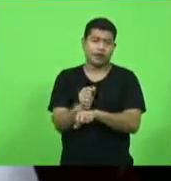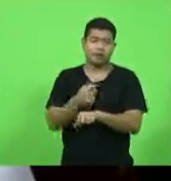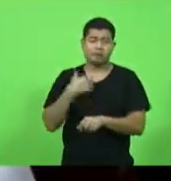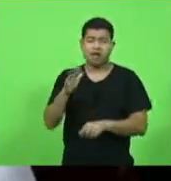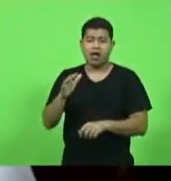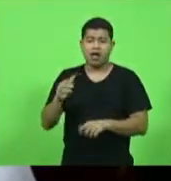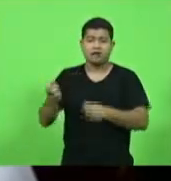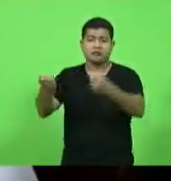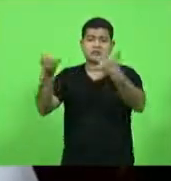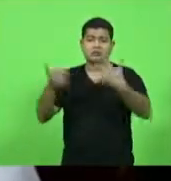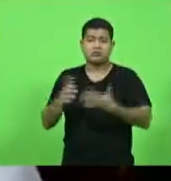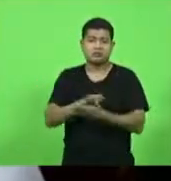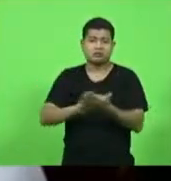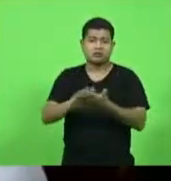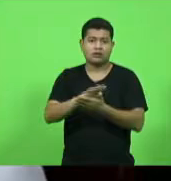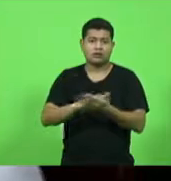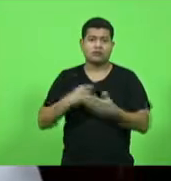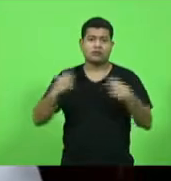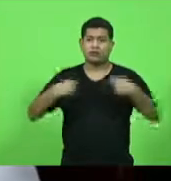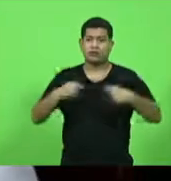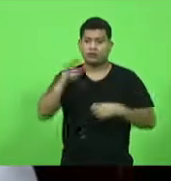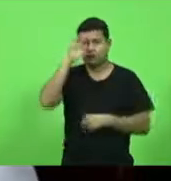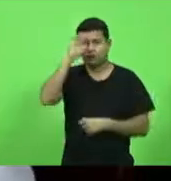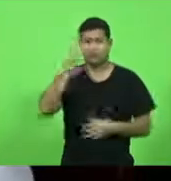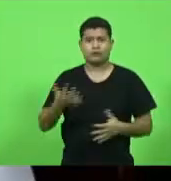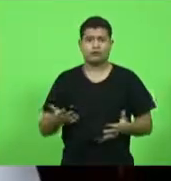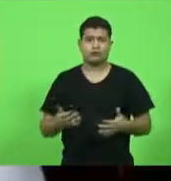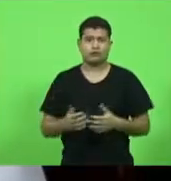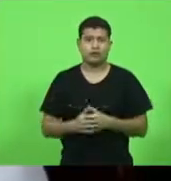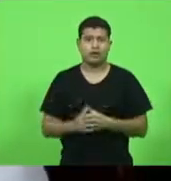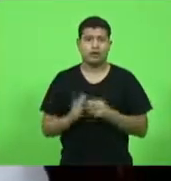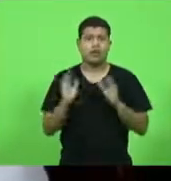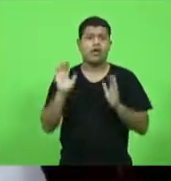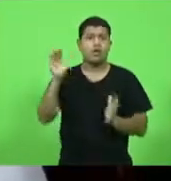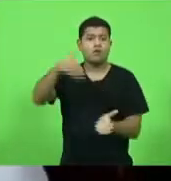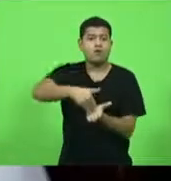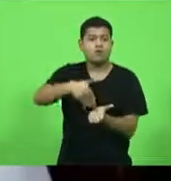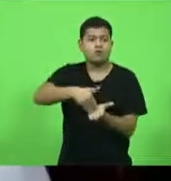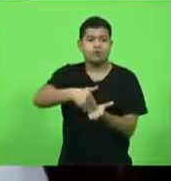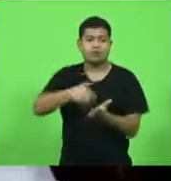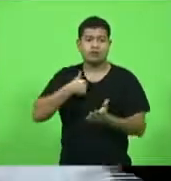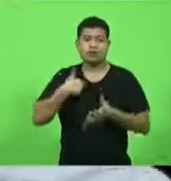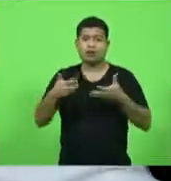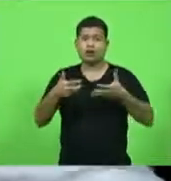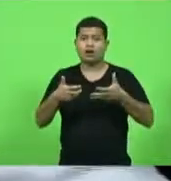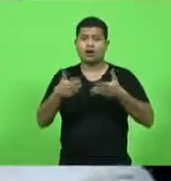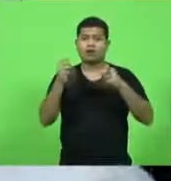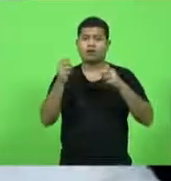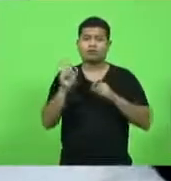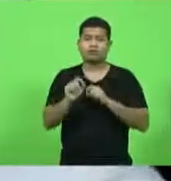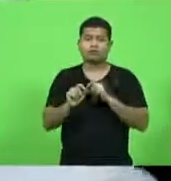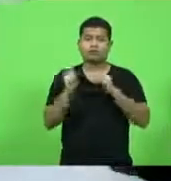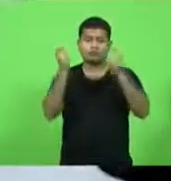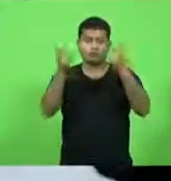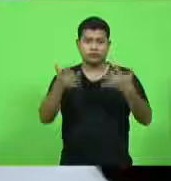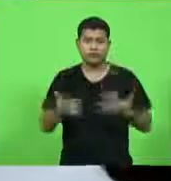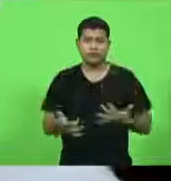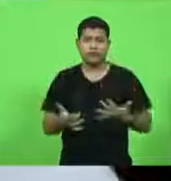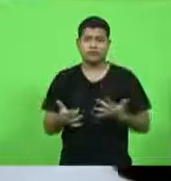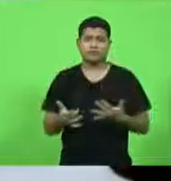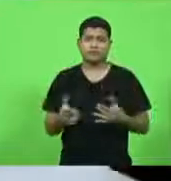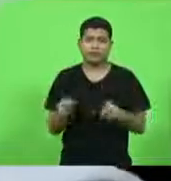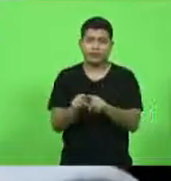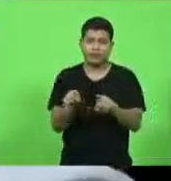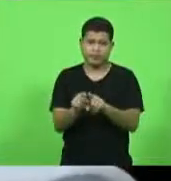resolver essas questões. Por último, eu queria dizer que há algum tempo atrás,